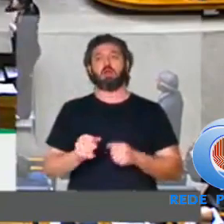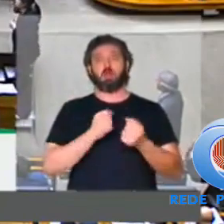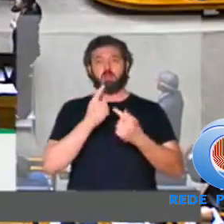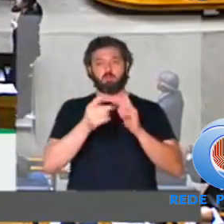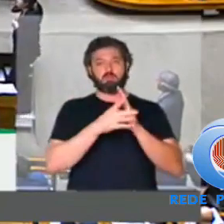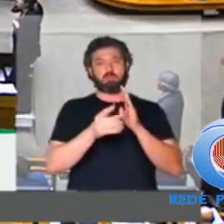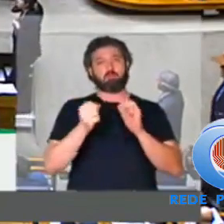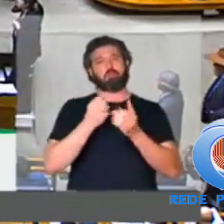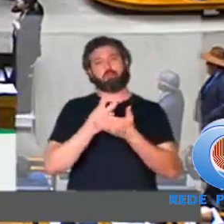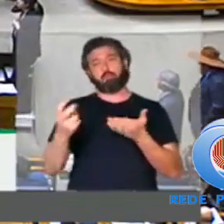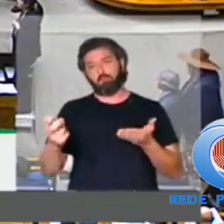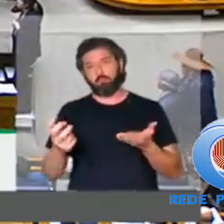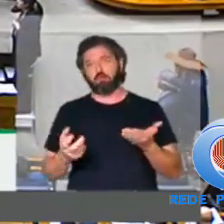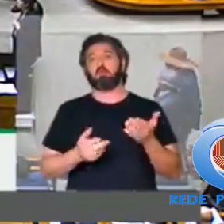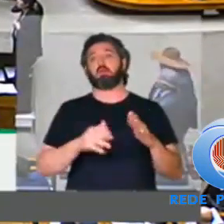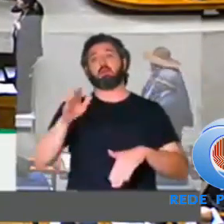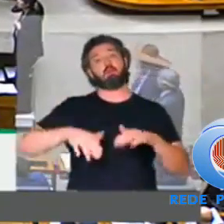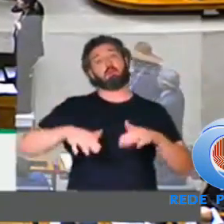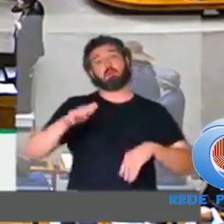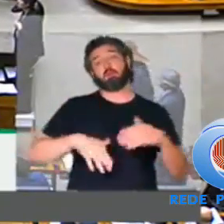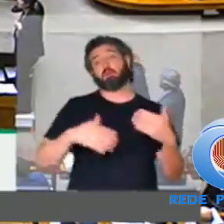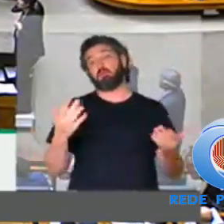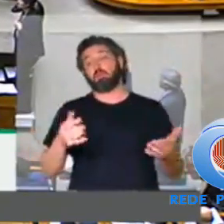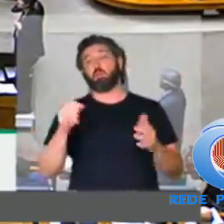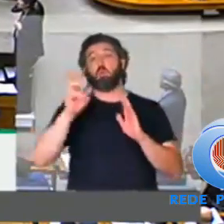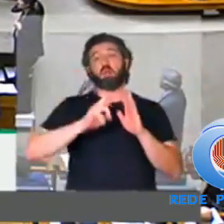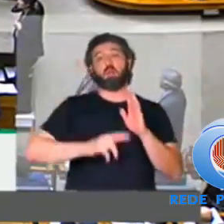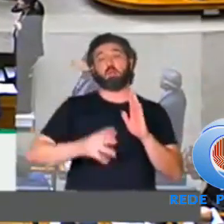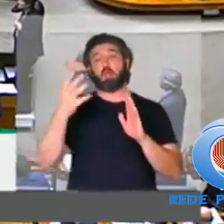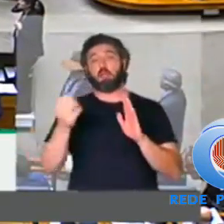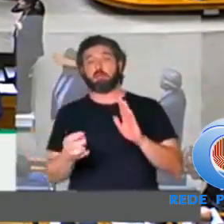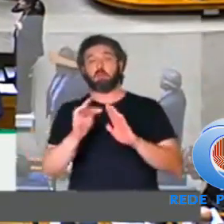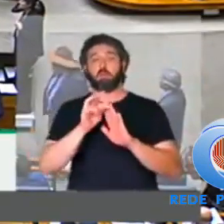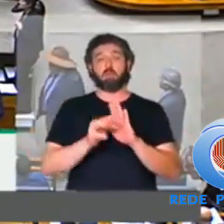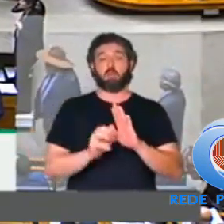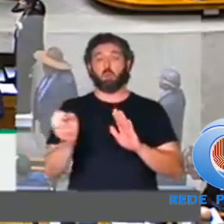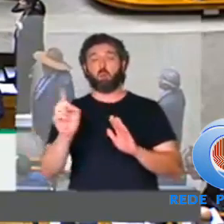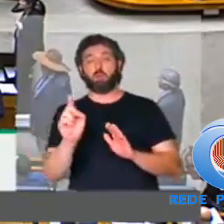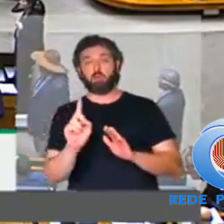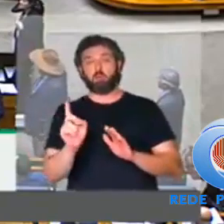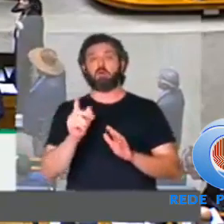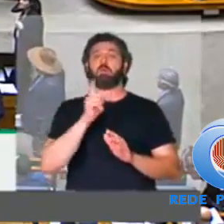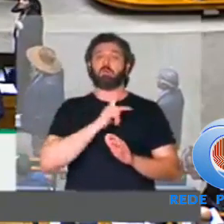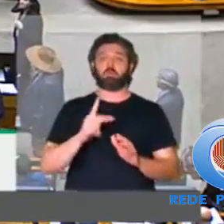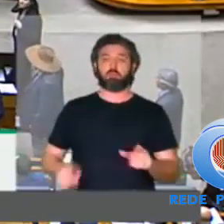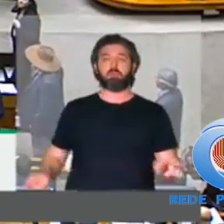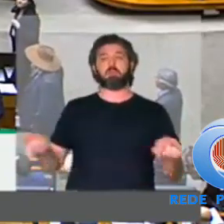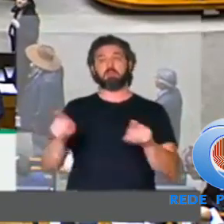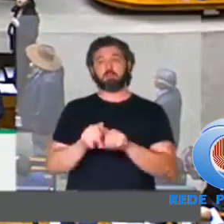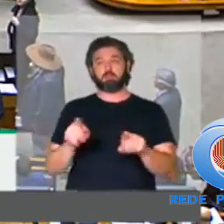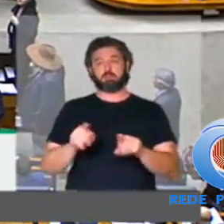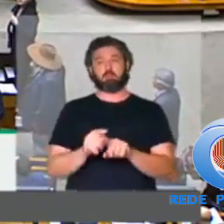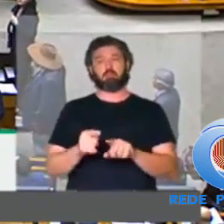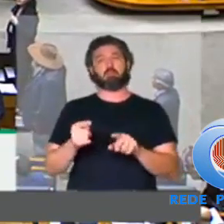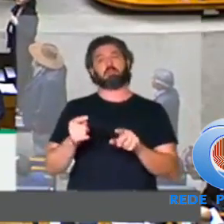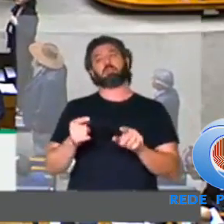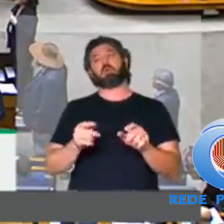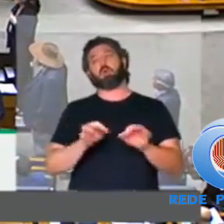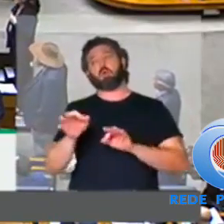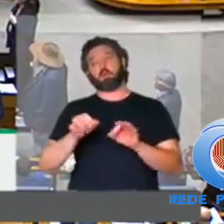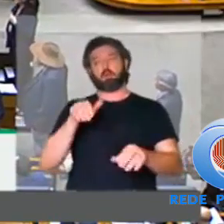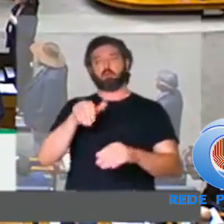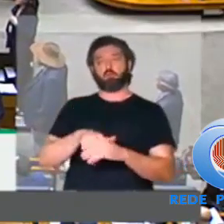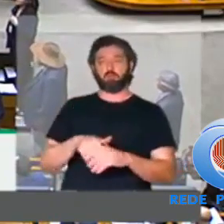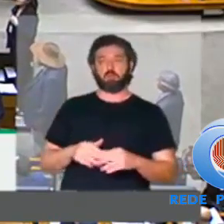desses destaques podem cair, enfim, dependendo do que o relator acatar de texto e do que o presidente conduzir